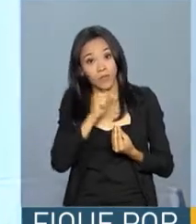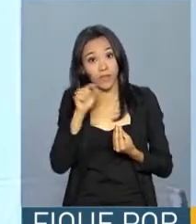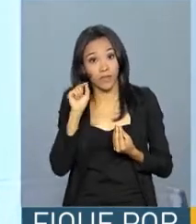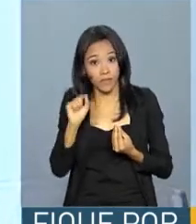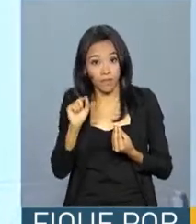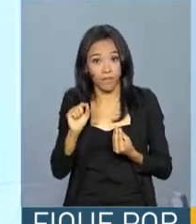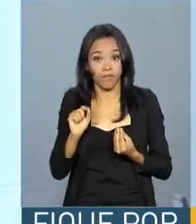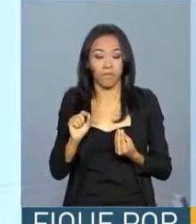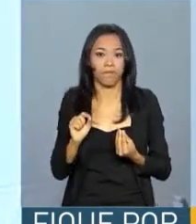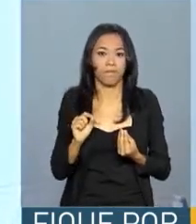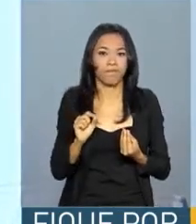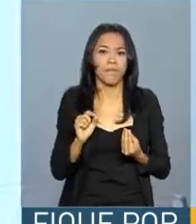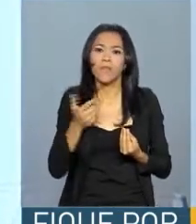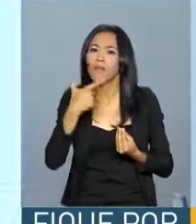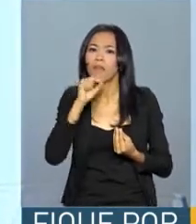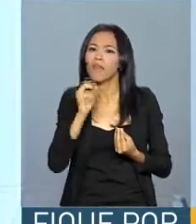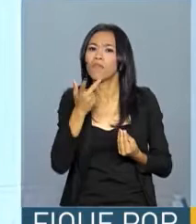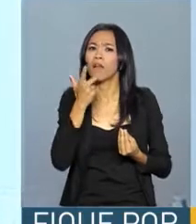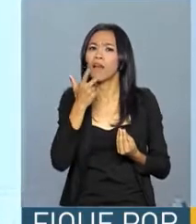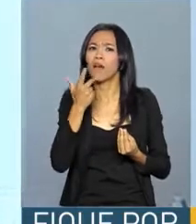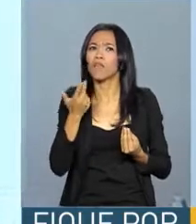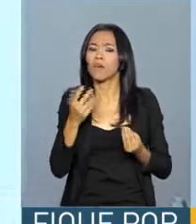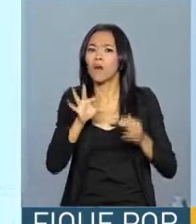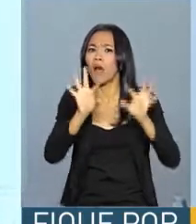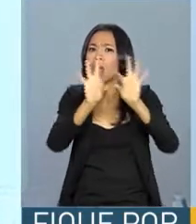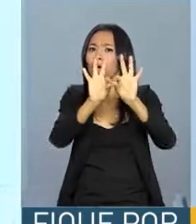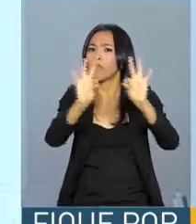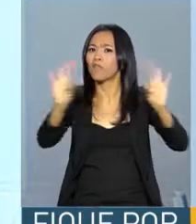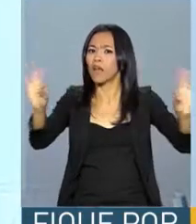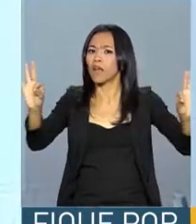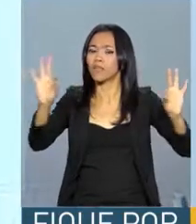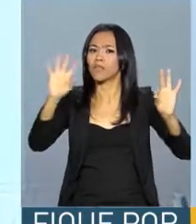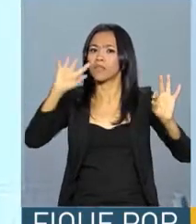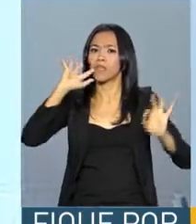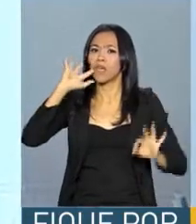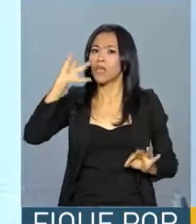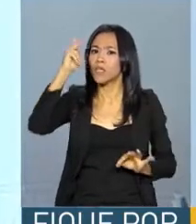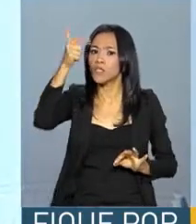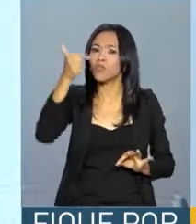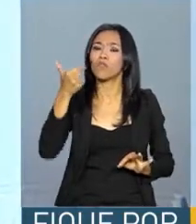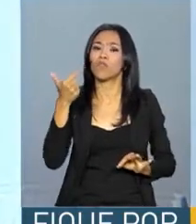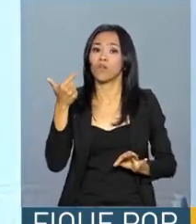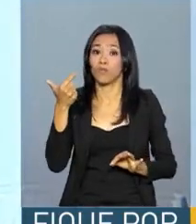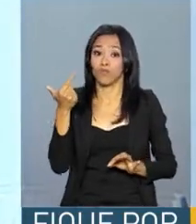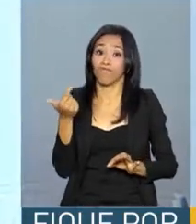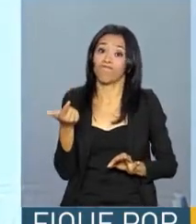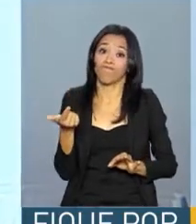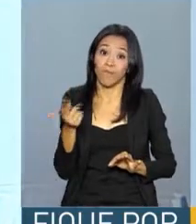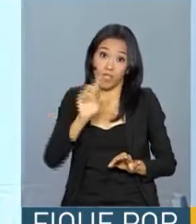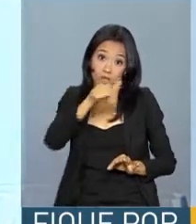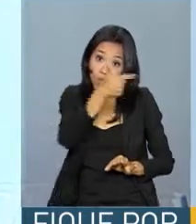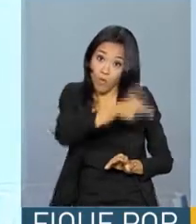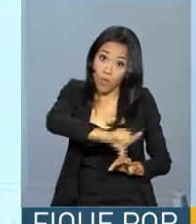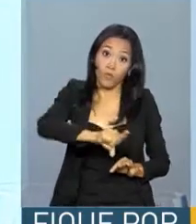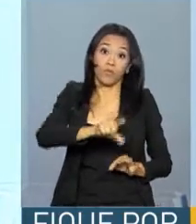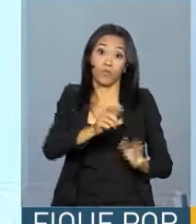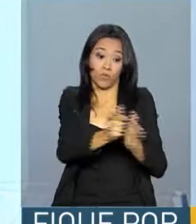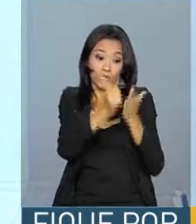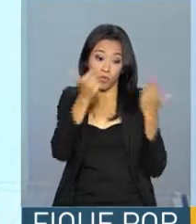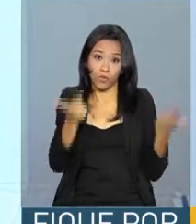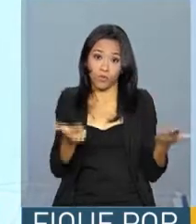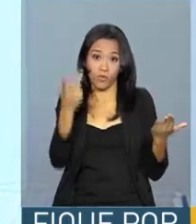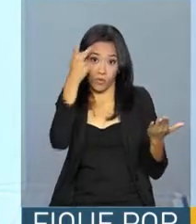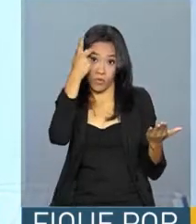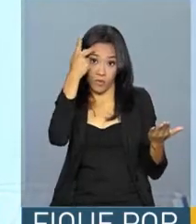vista quem dizia qual era a frase, resolveu dar o chamado furo. Tanto que um outro jornal de São